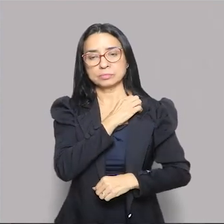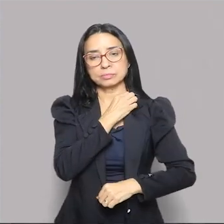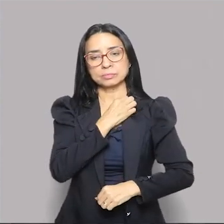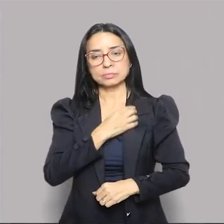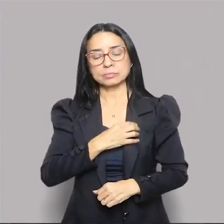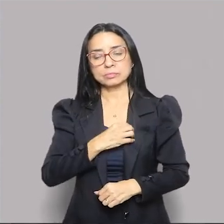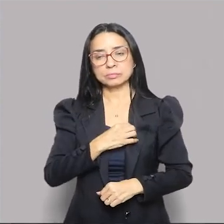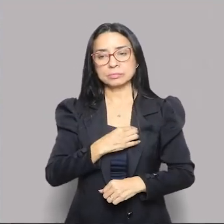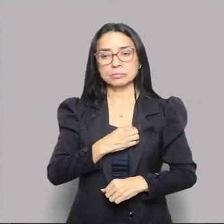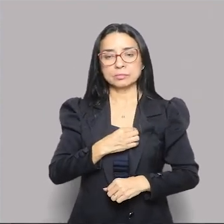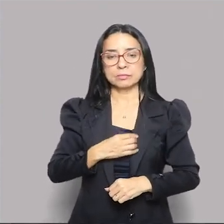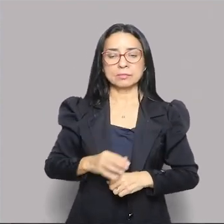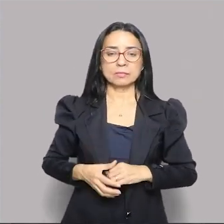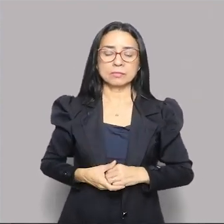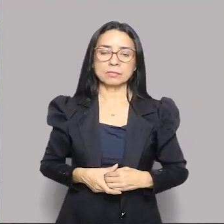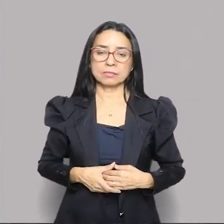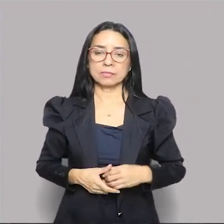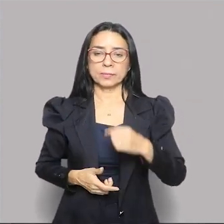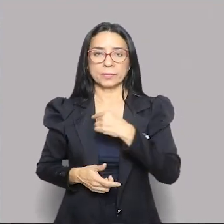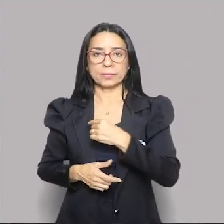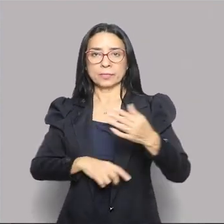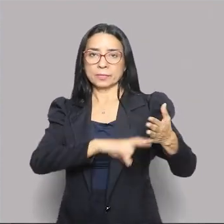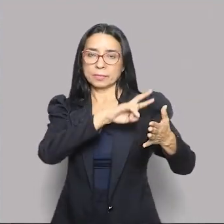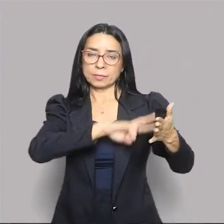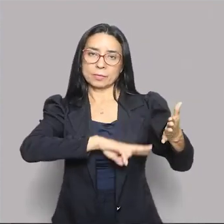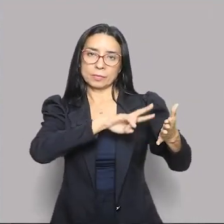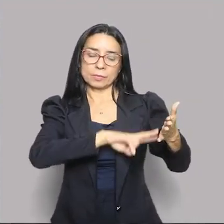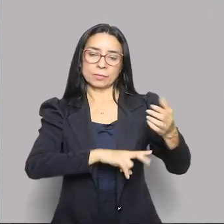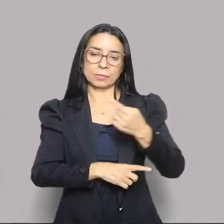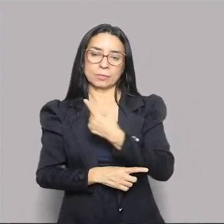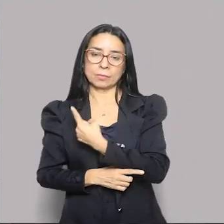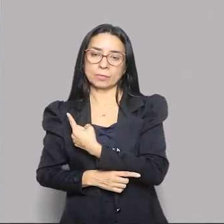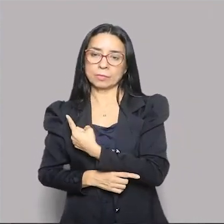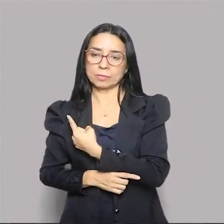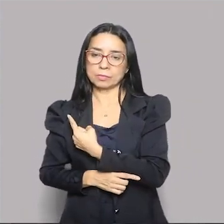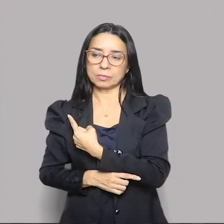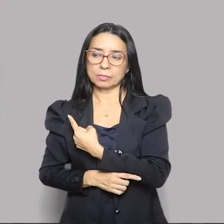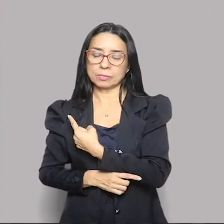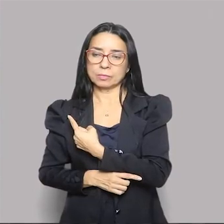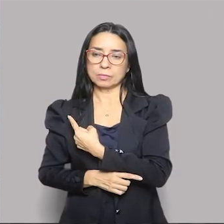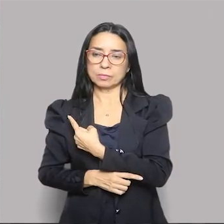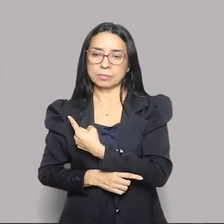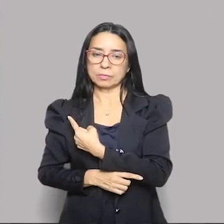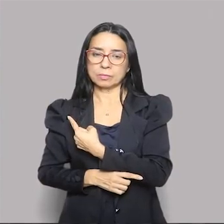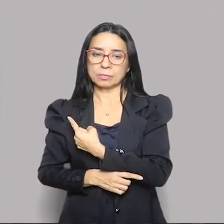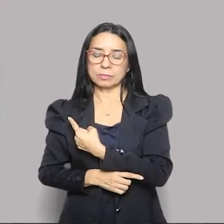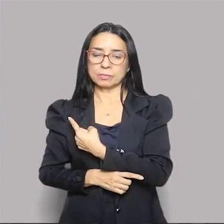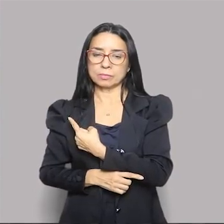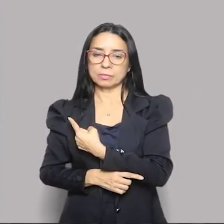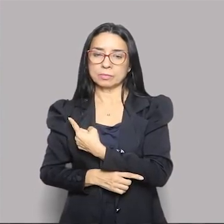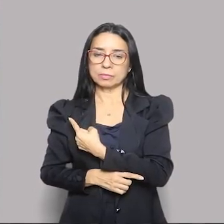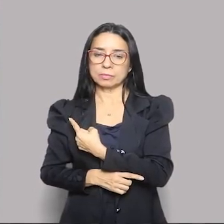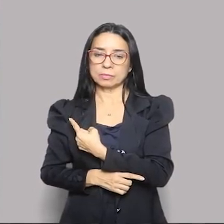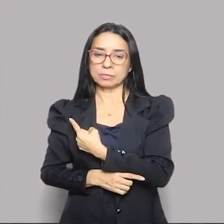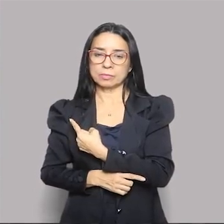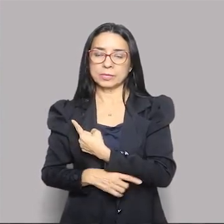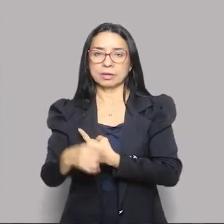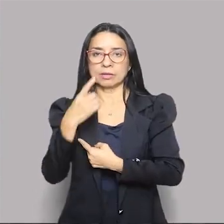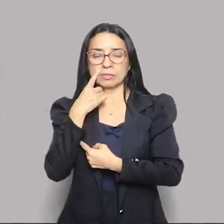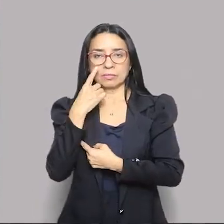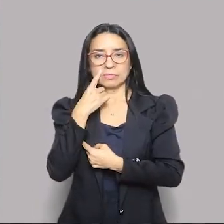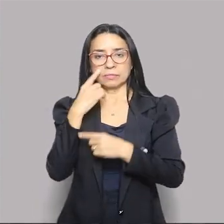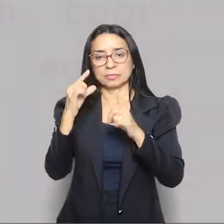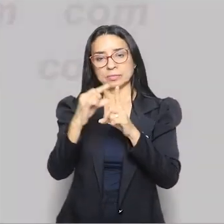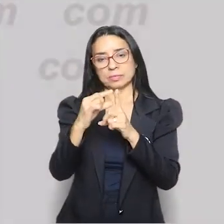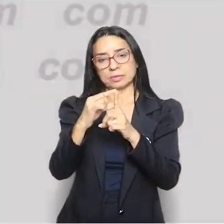a inacessibilidade de bens e serviços artísticos e culturais brasileiros é a sua centralização. Olha essa palavra